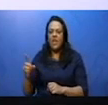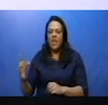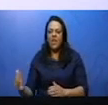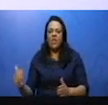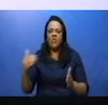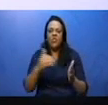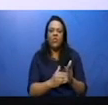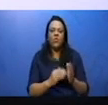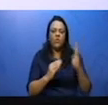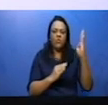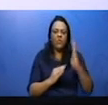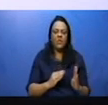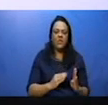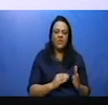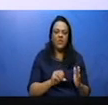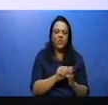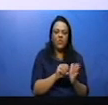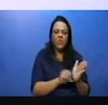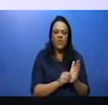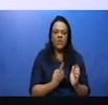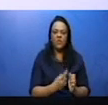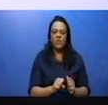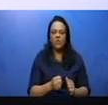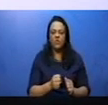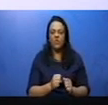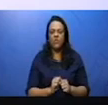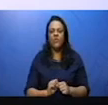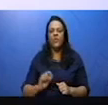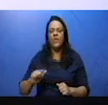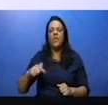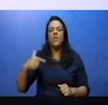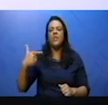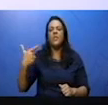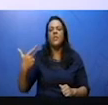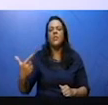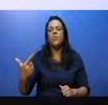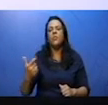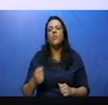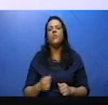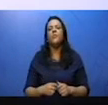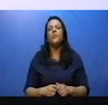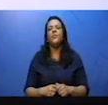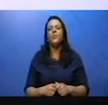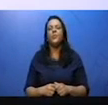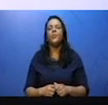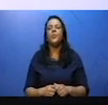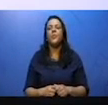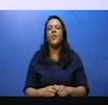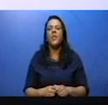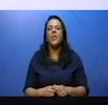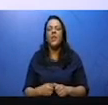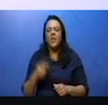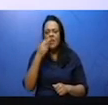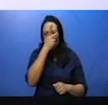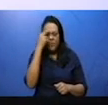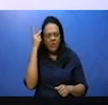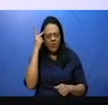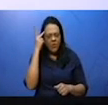do século XVIII, algum tempo depois do apogeu da corrida ao ouro nas Minas